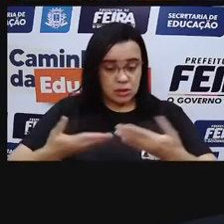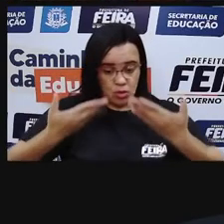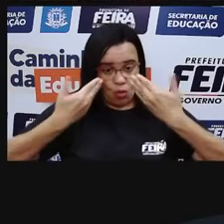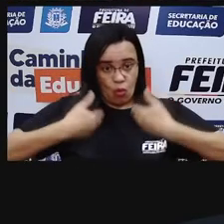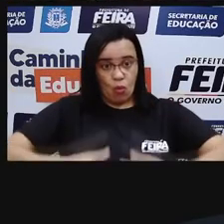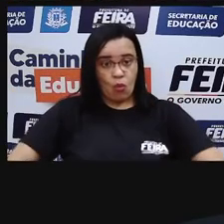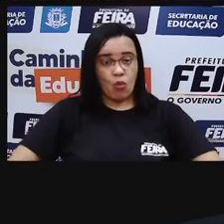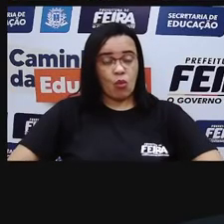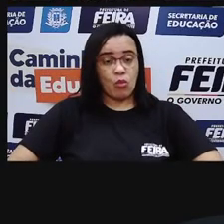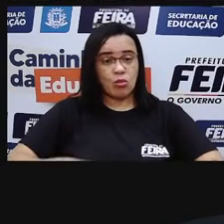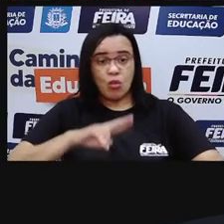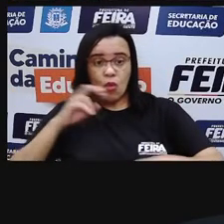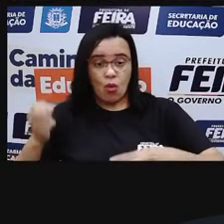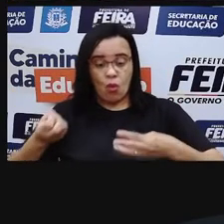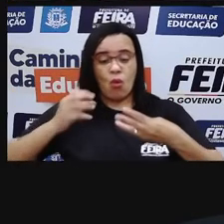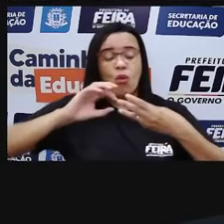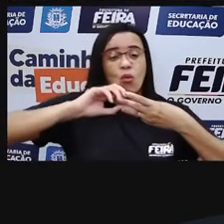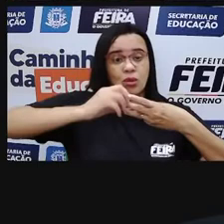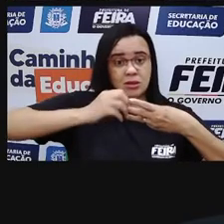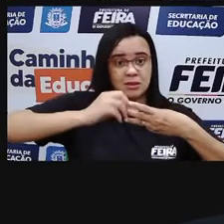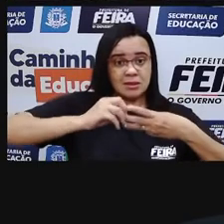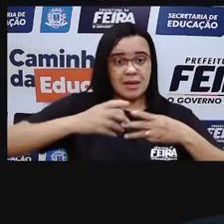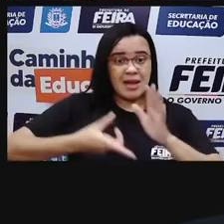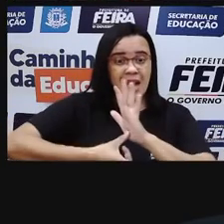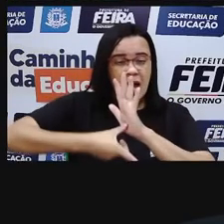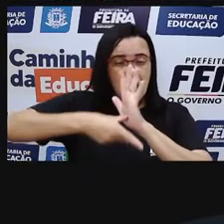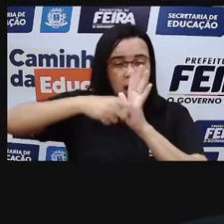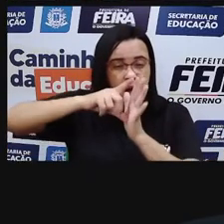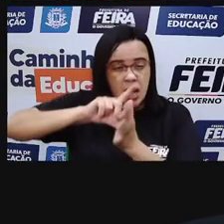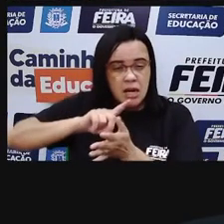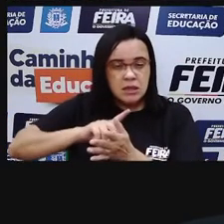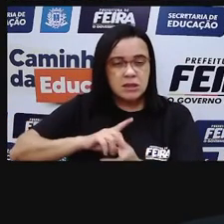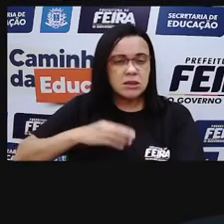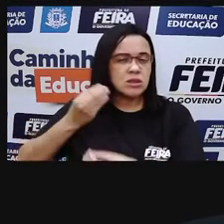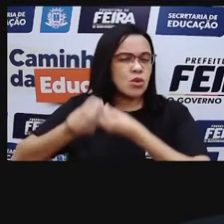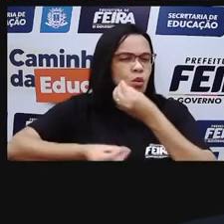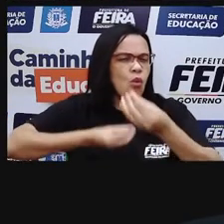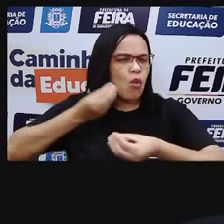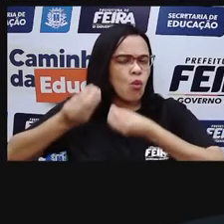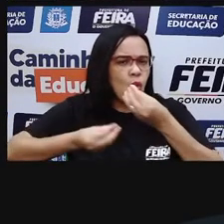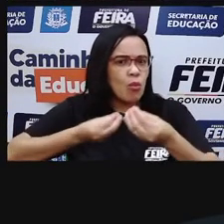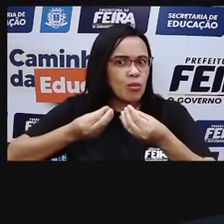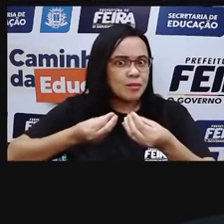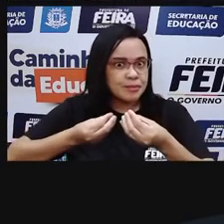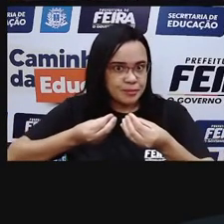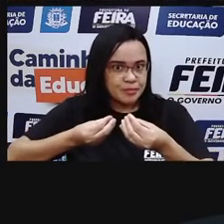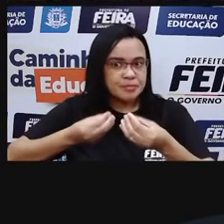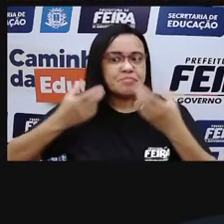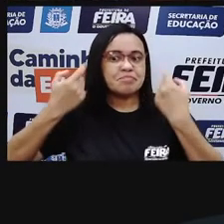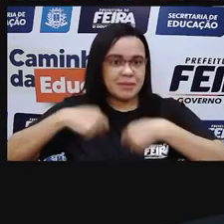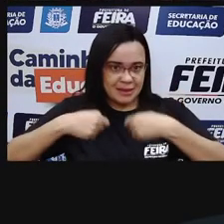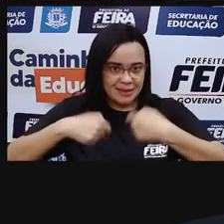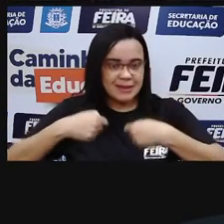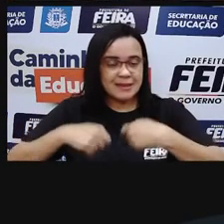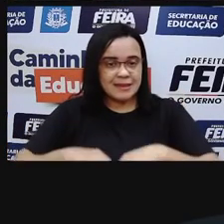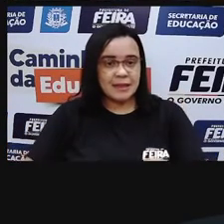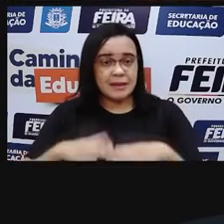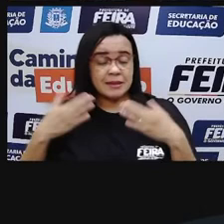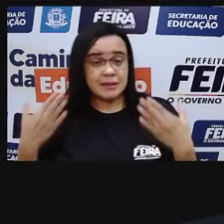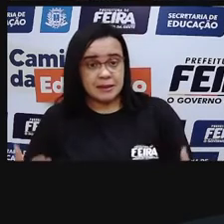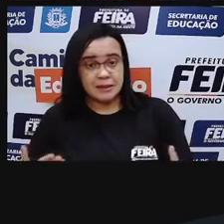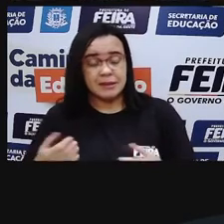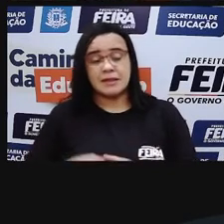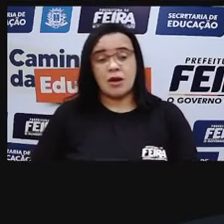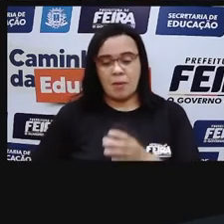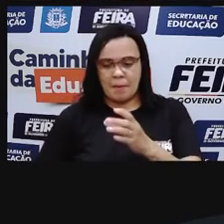que identificar que antígeno é esse, como é esse formato, certo? E para conseguir, então, produzir